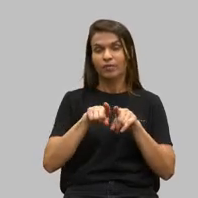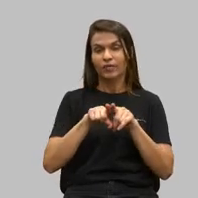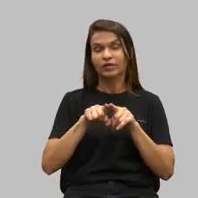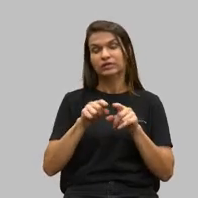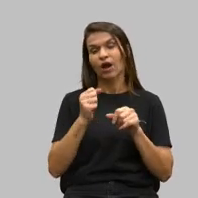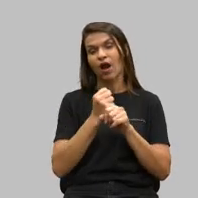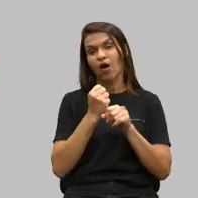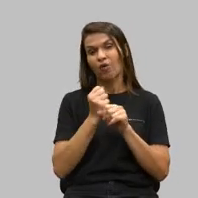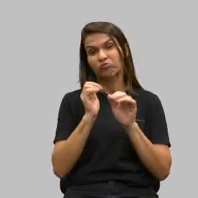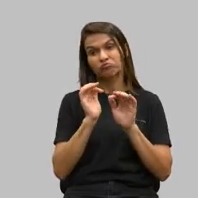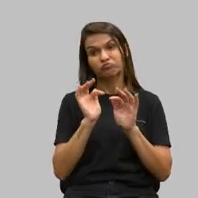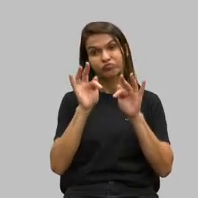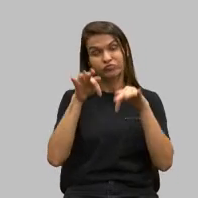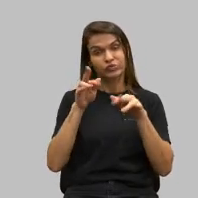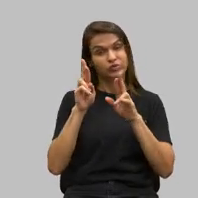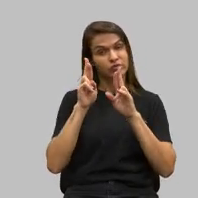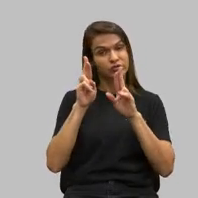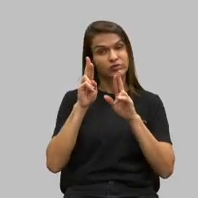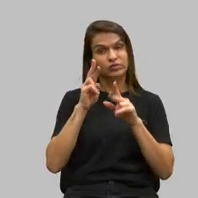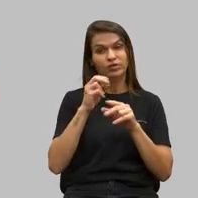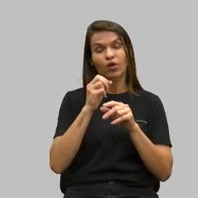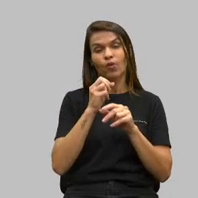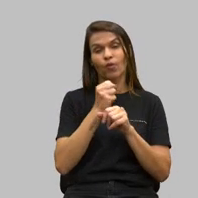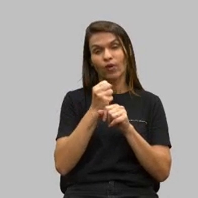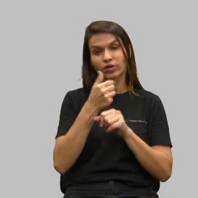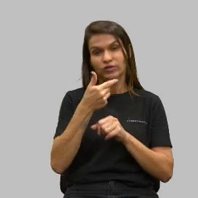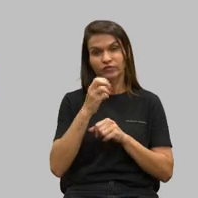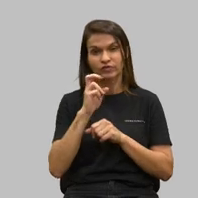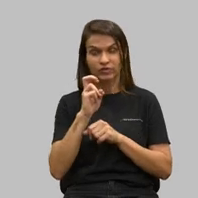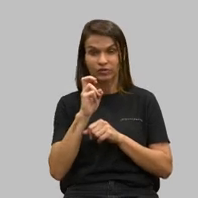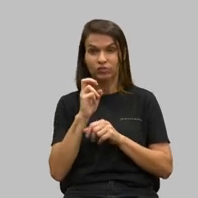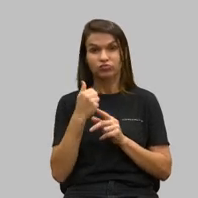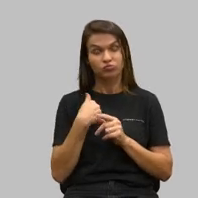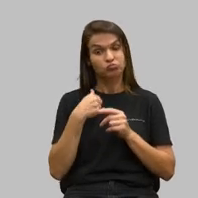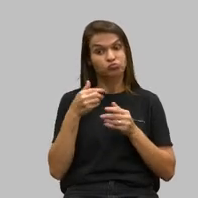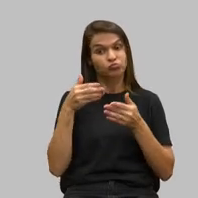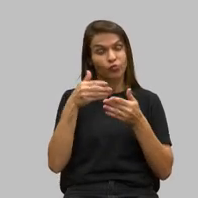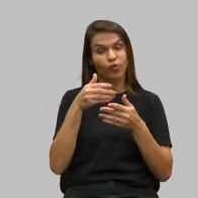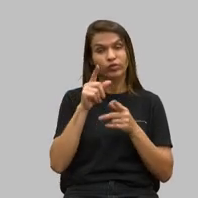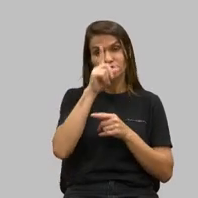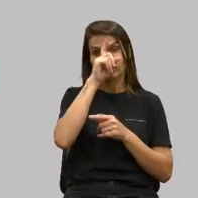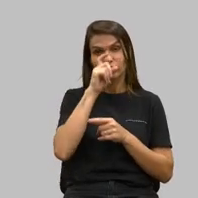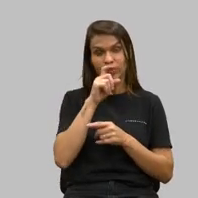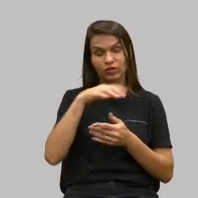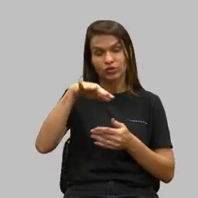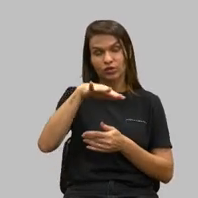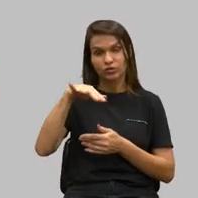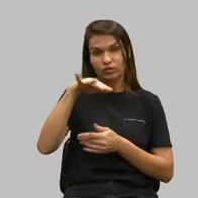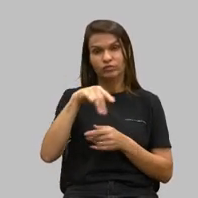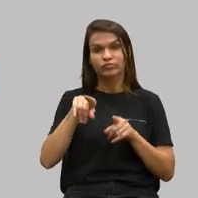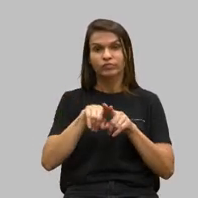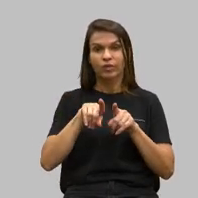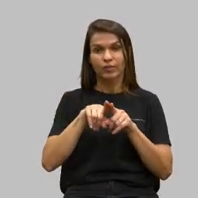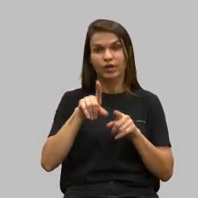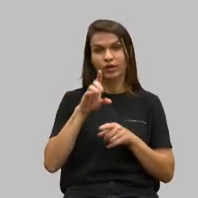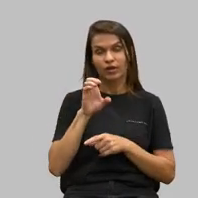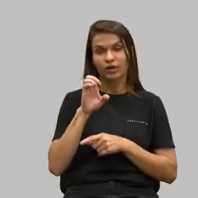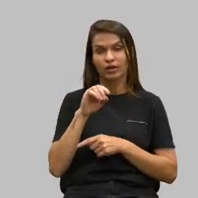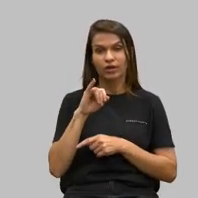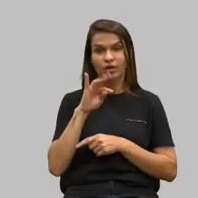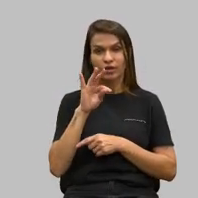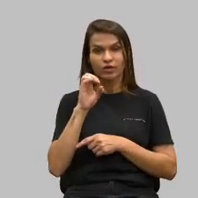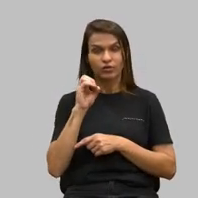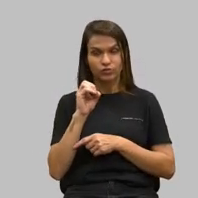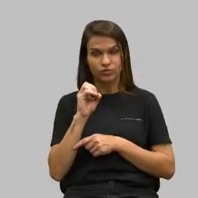bem conservadores aqui nos hospitais regionais. Leitos neonatais, a gente também tem muito orgulho disso, porque o Estado